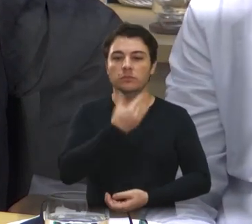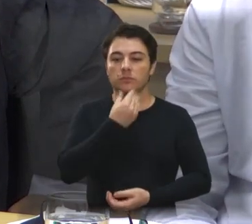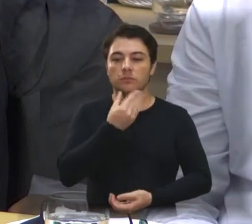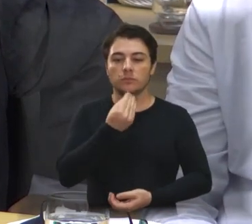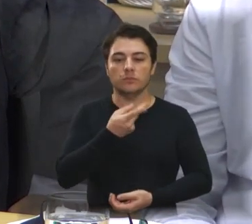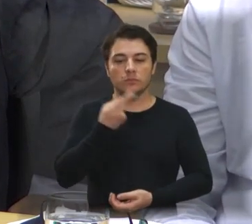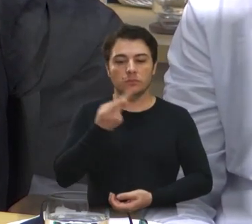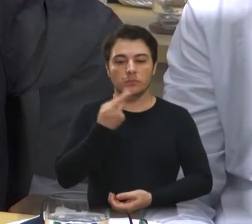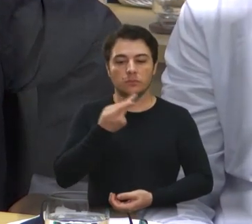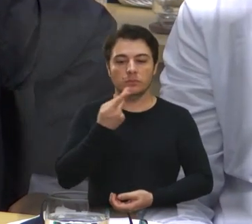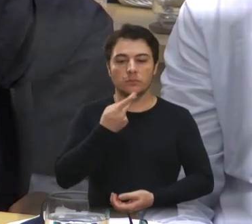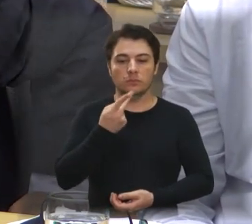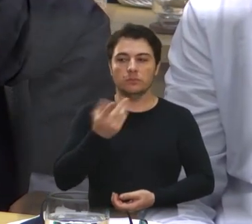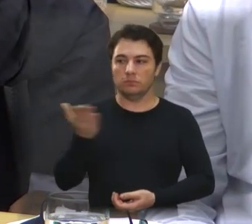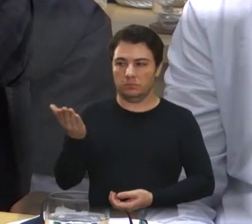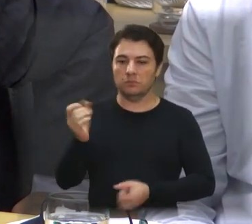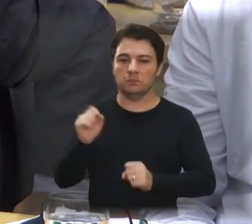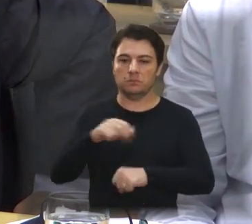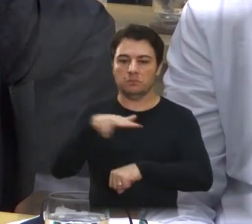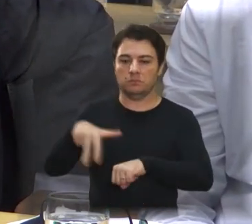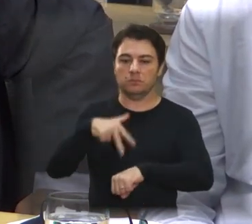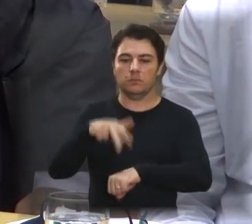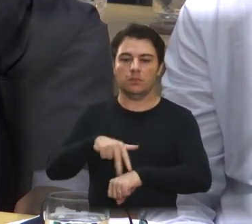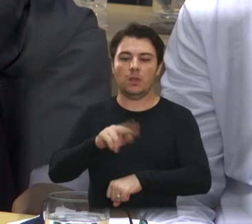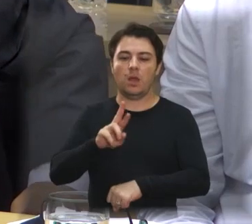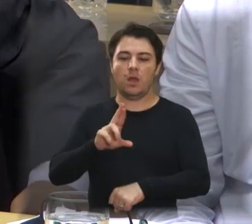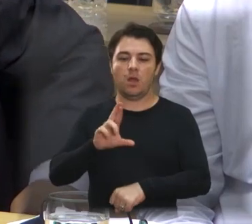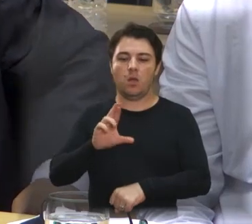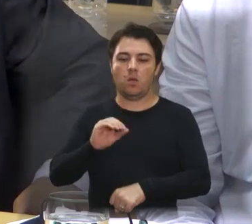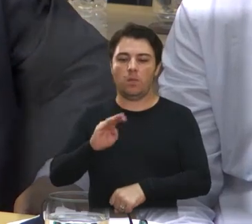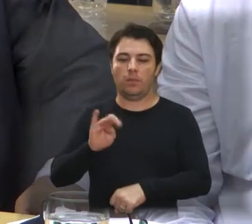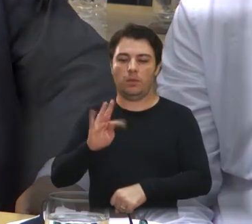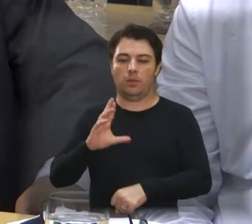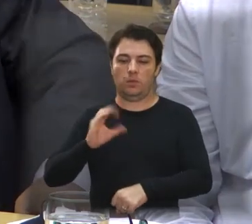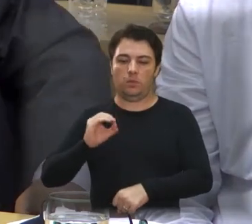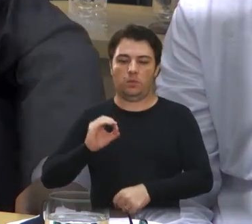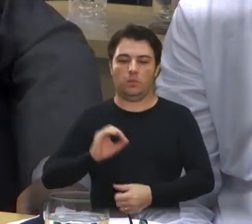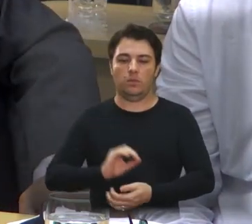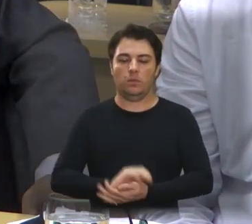Damásio Por favor seu Roberto use o A Tribuna aqui